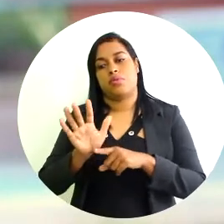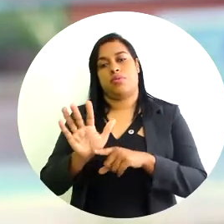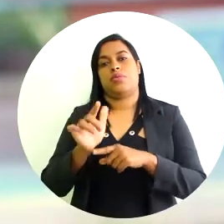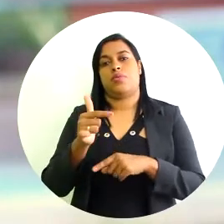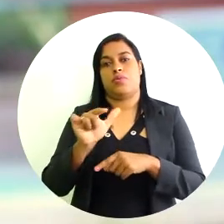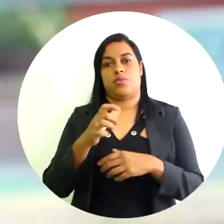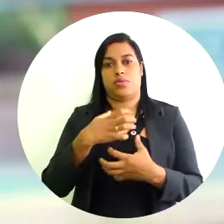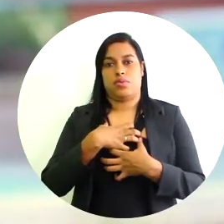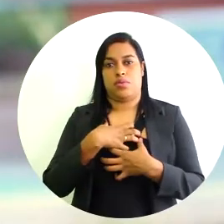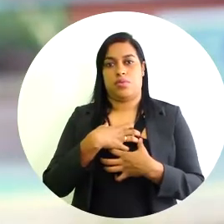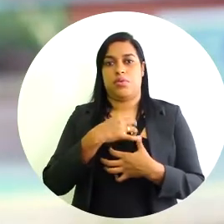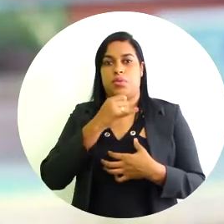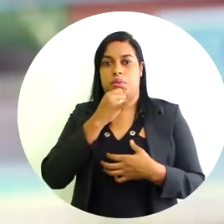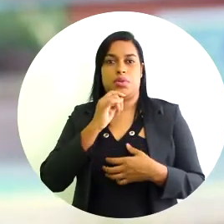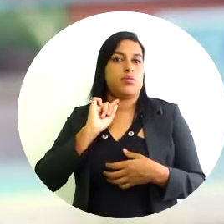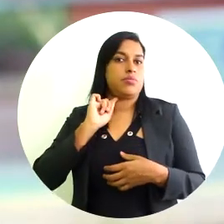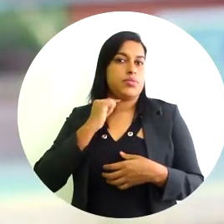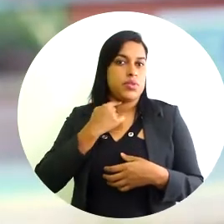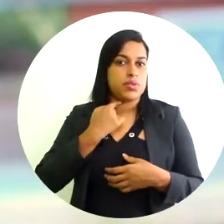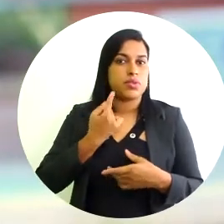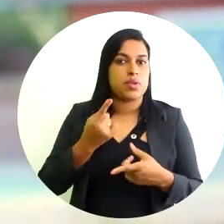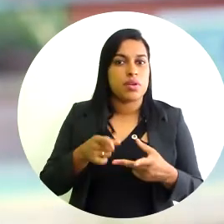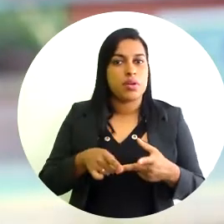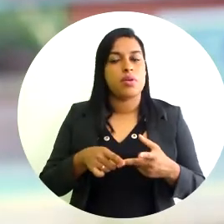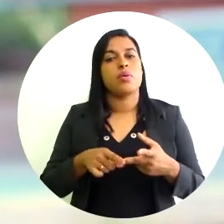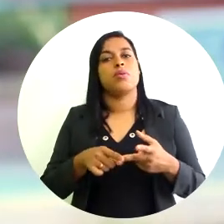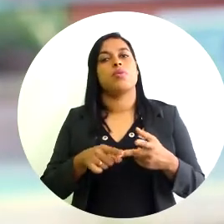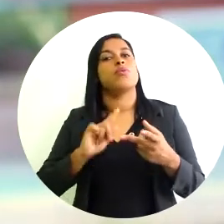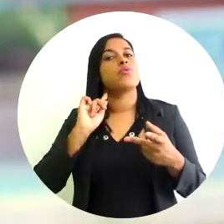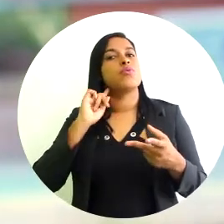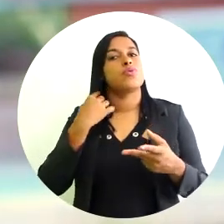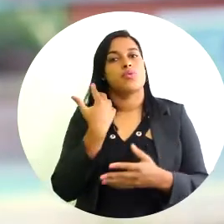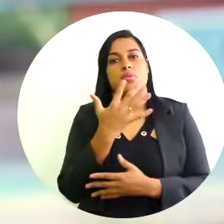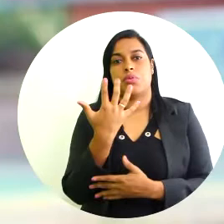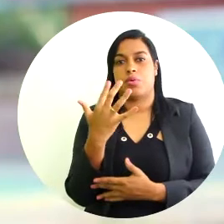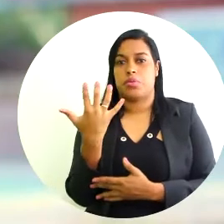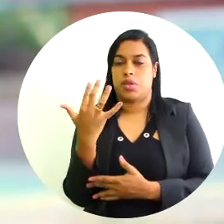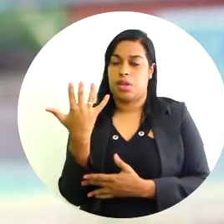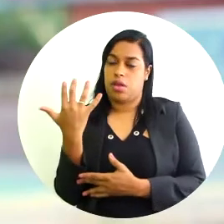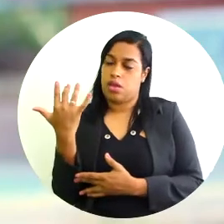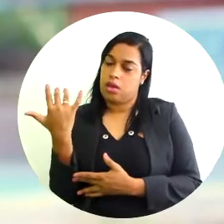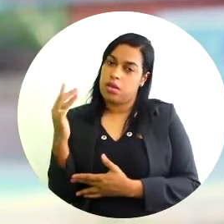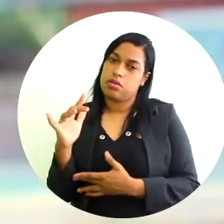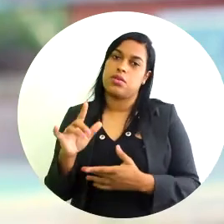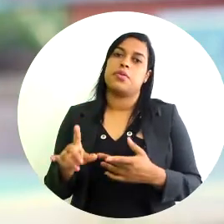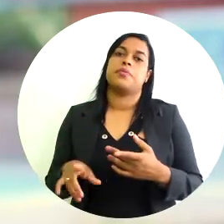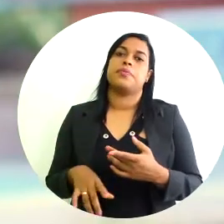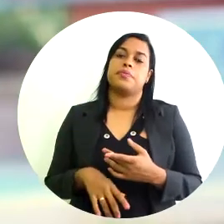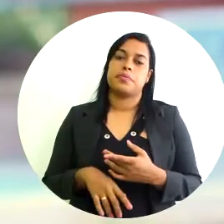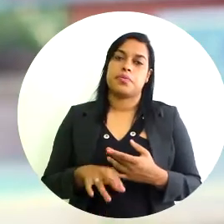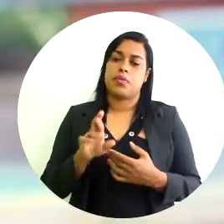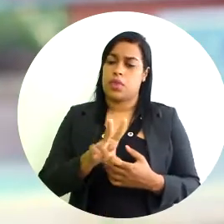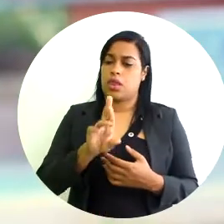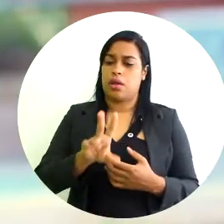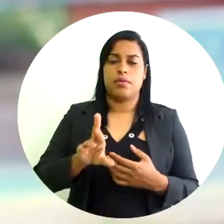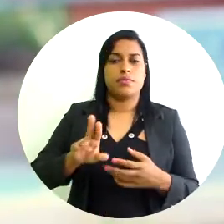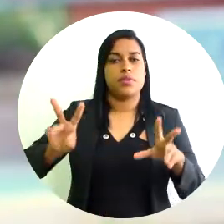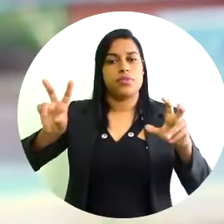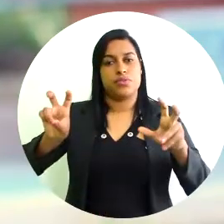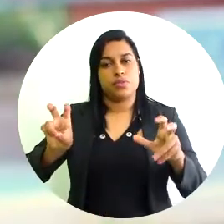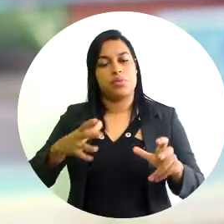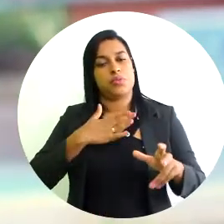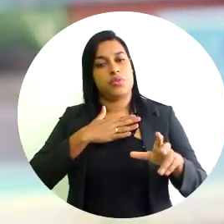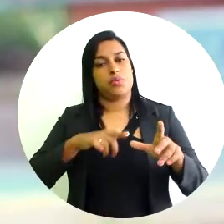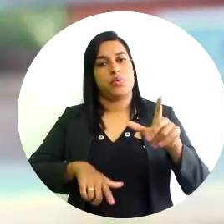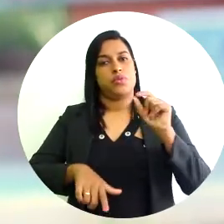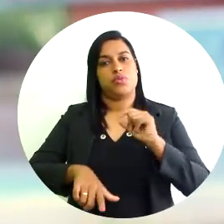sentimentos, por exemplo, poluição, degradação do meio ambiente, sujeira. Então são outros termos que eu posso escolher